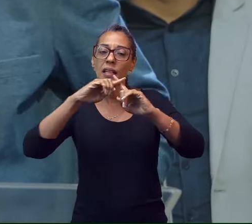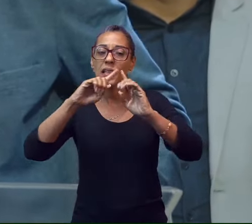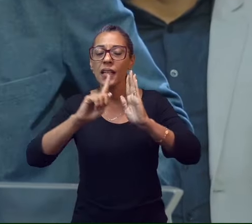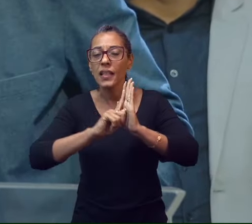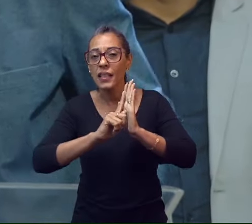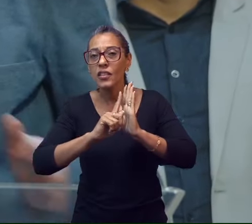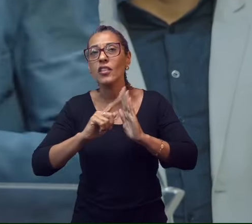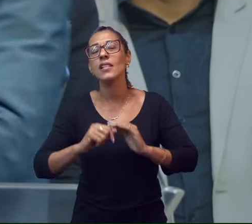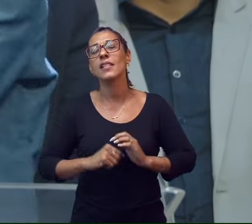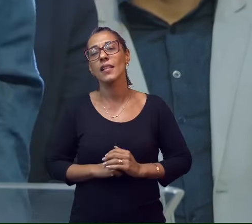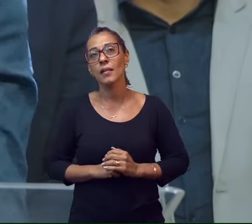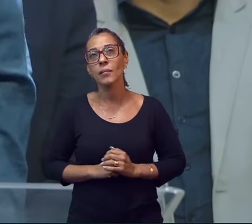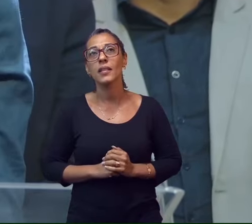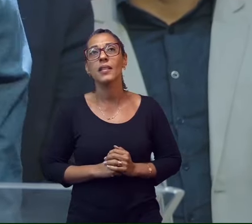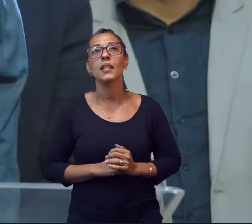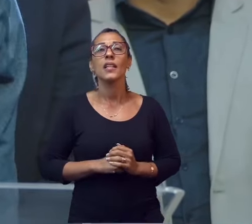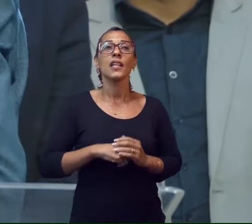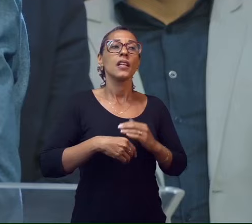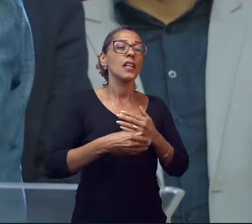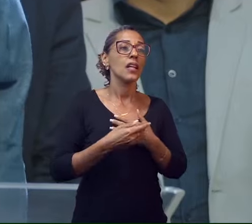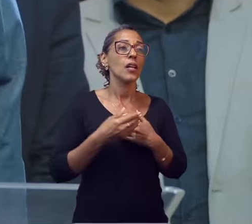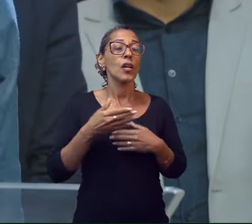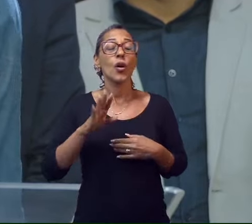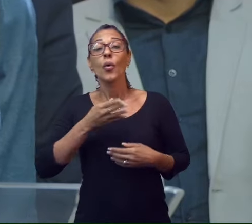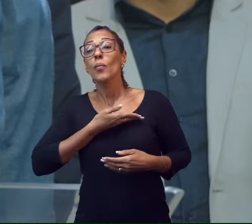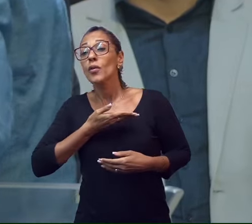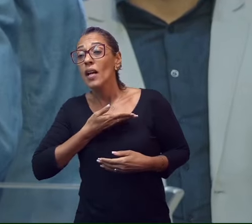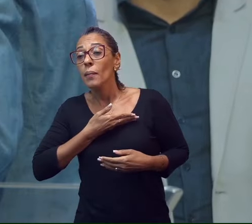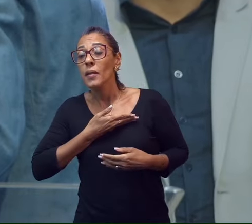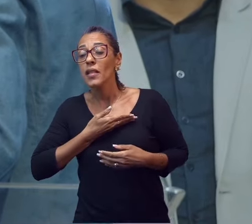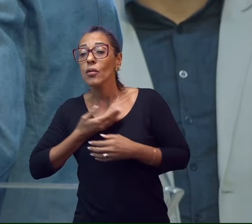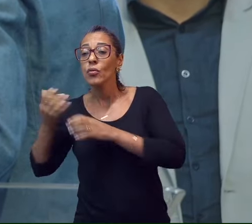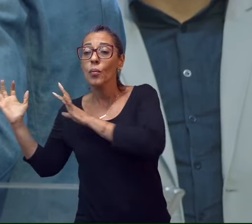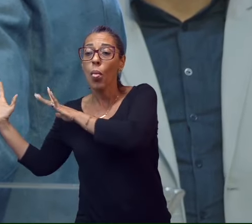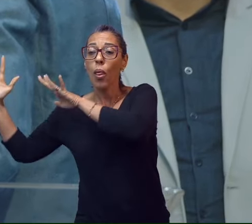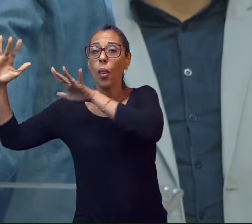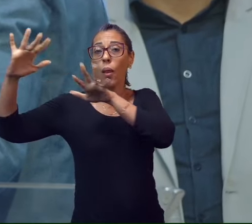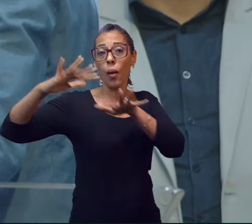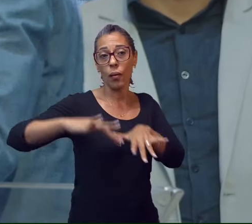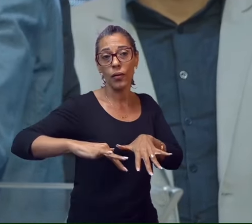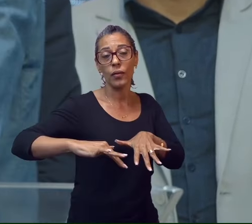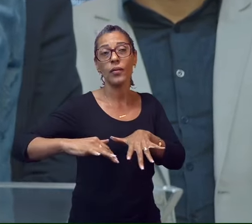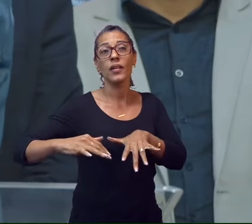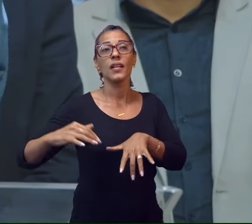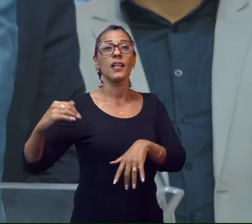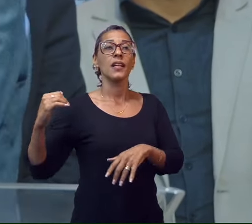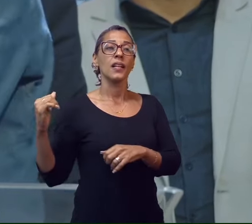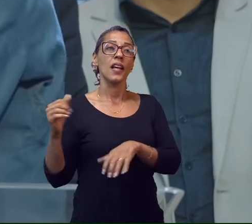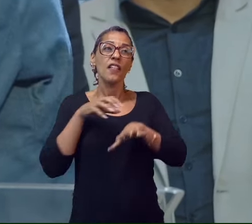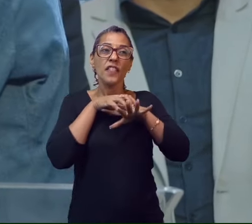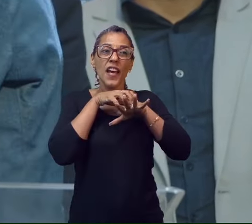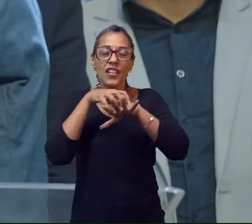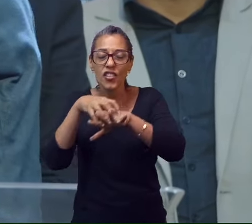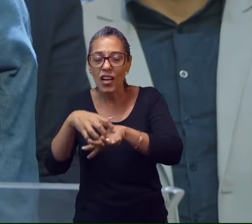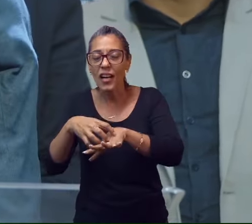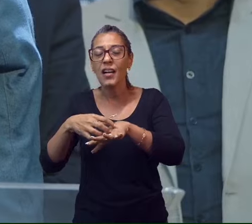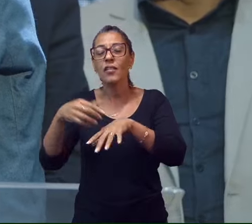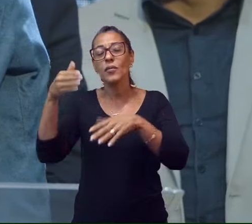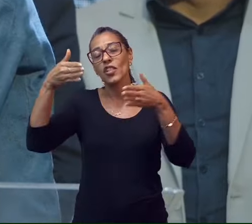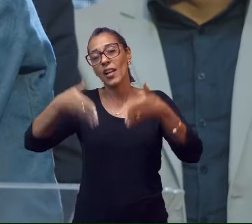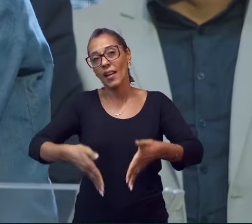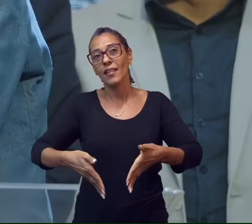vocês vieram de tão longe pessoas que vieram de tão longe né viajaram Pastor Márcio mandou